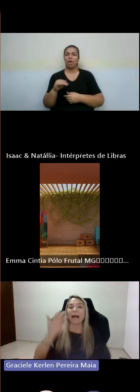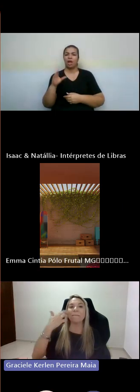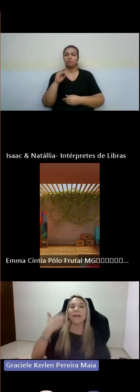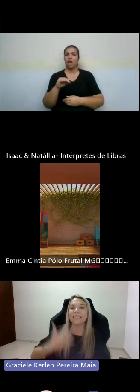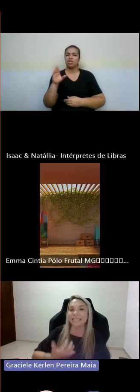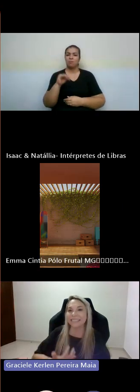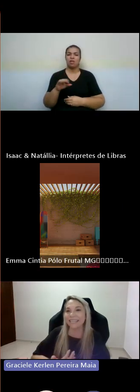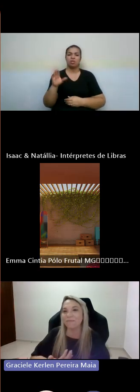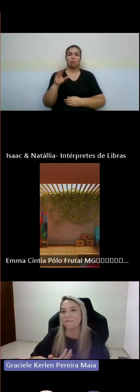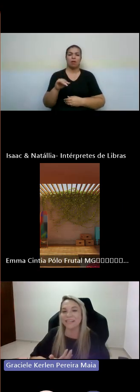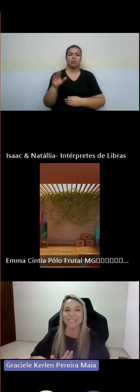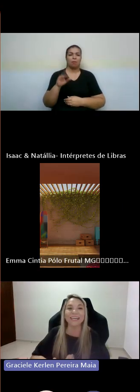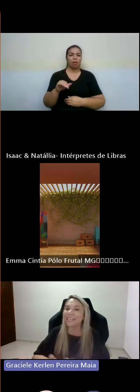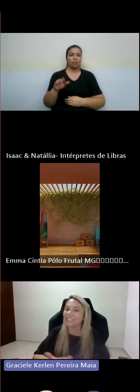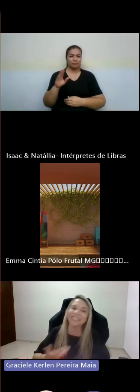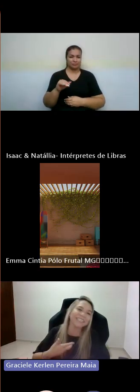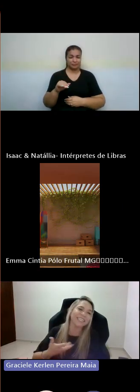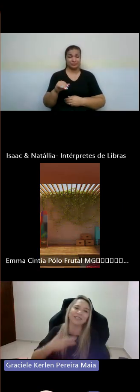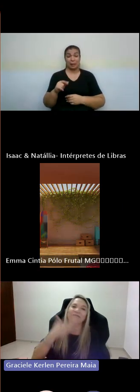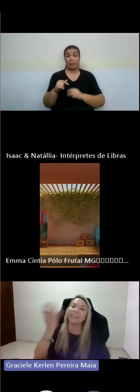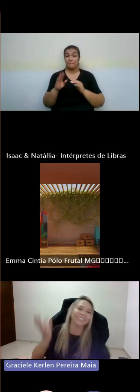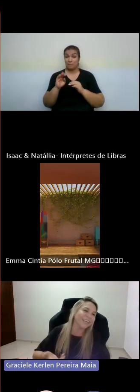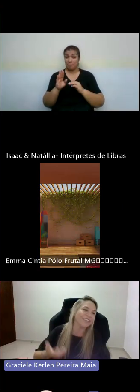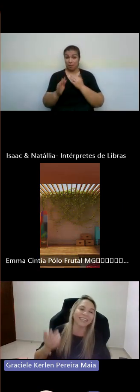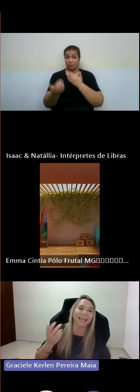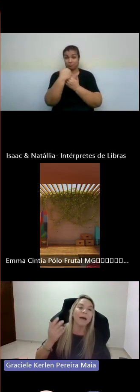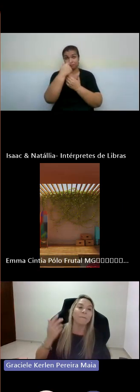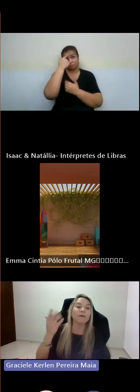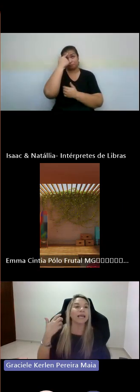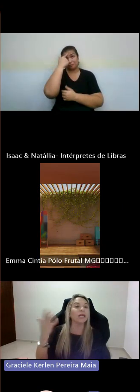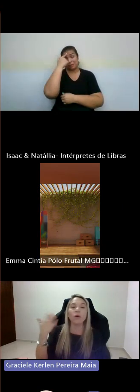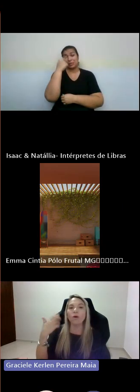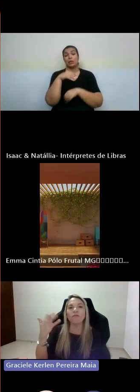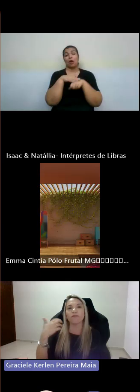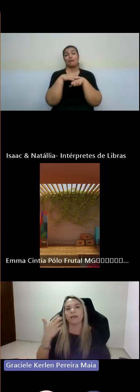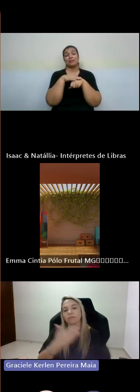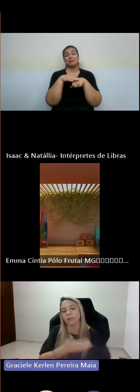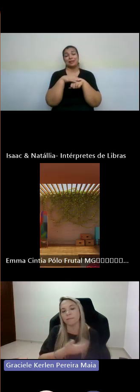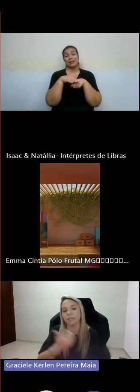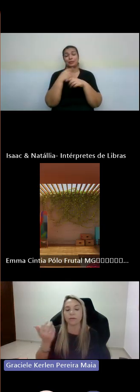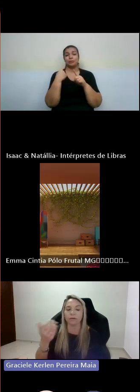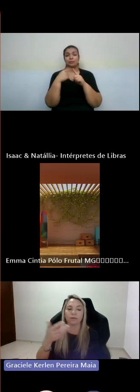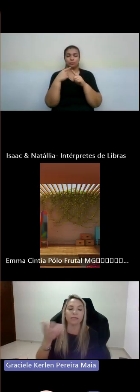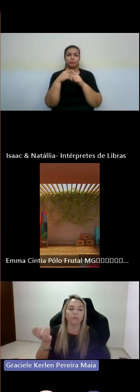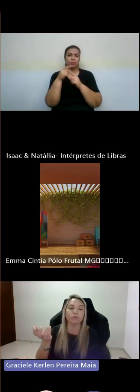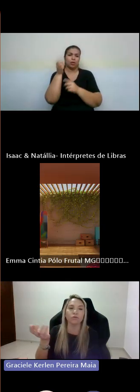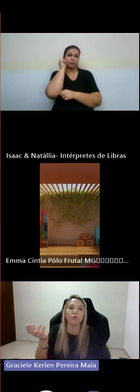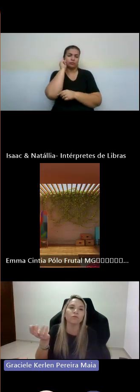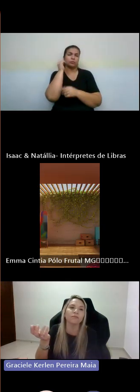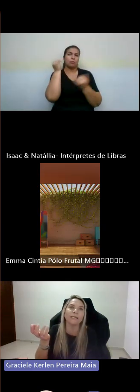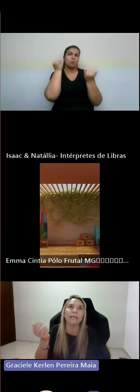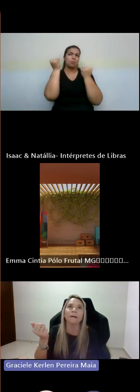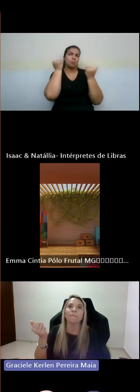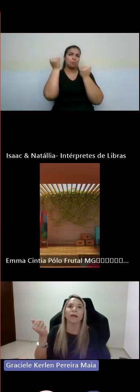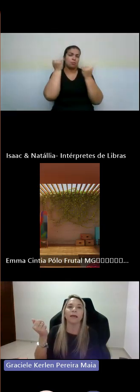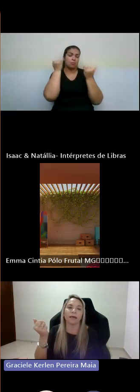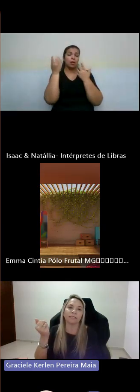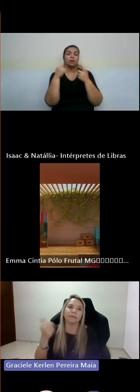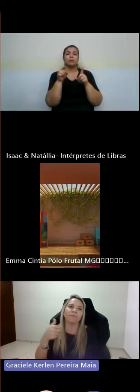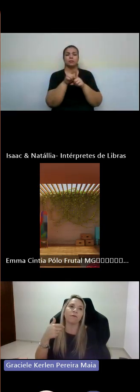na cabeça do bebezinho, eu acredito que ele esteja conversando, ele tá, porque ele ouve, né, o tempo inteiro, e no caso dos surdos